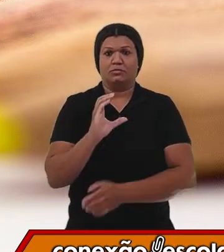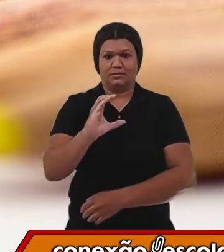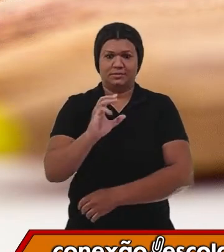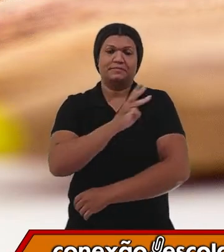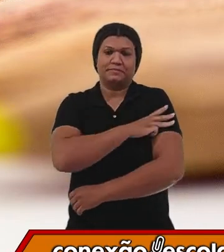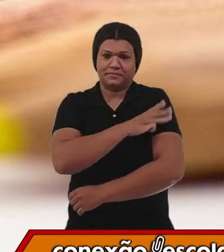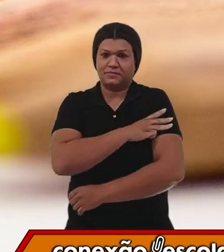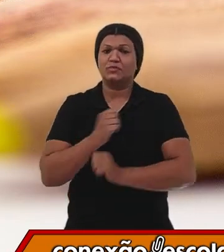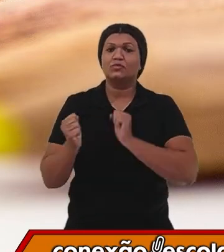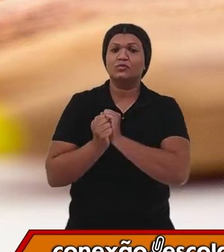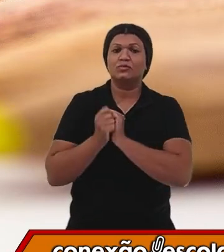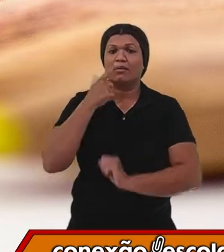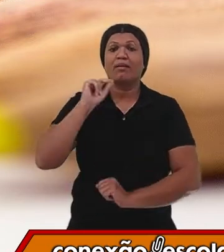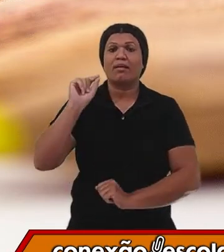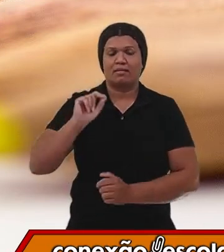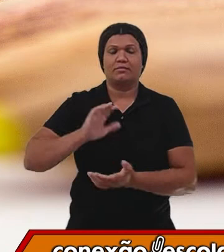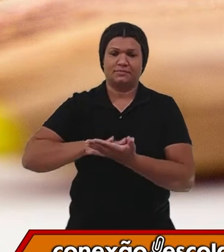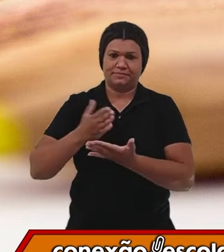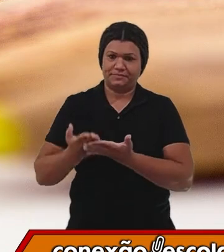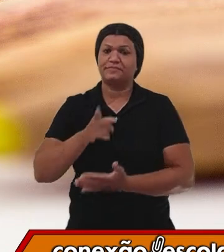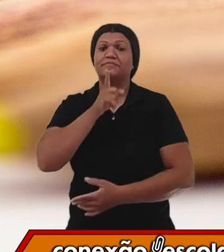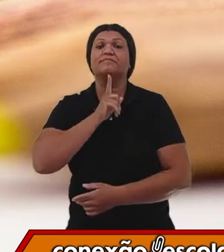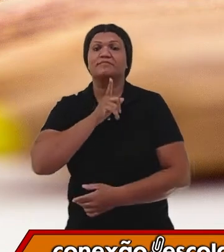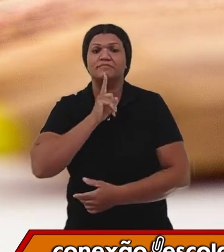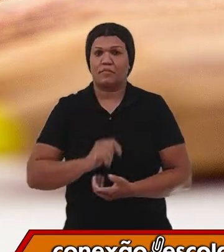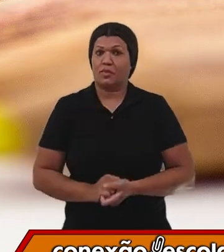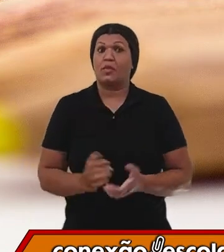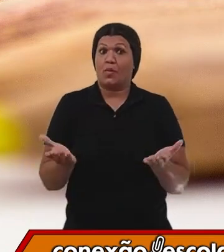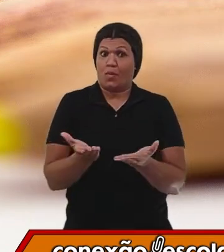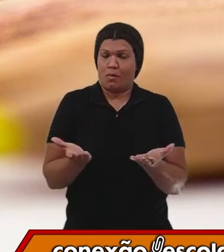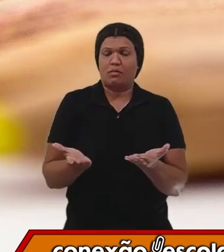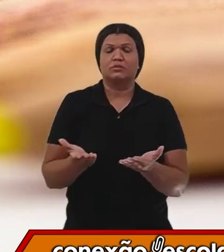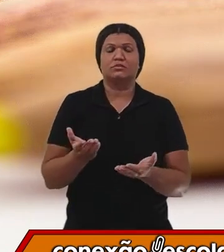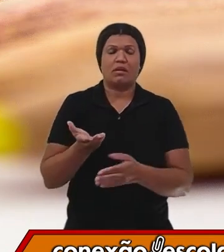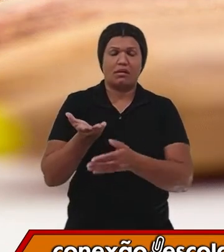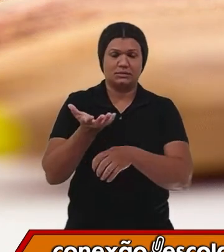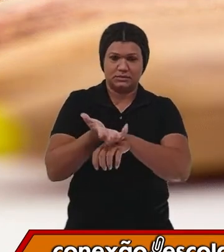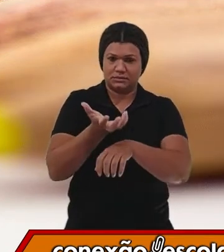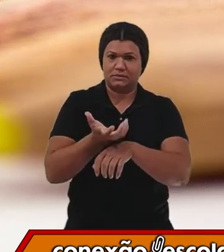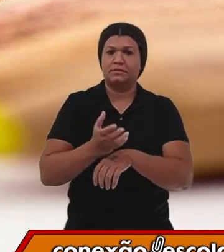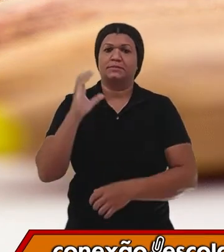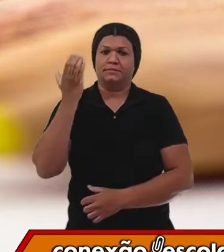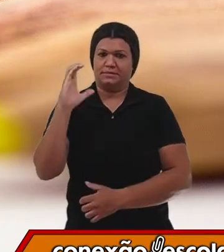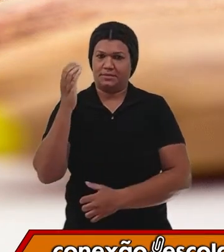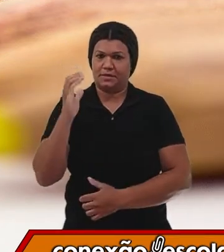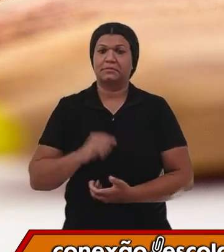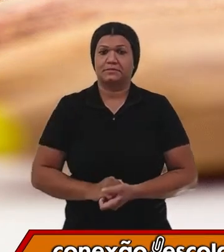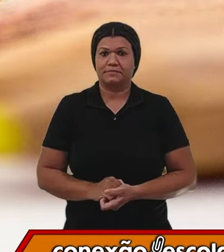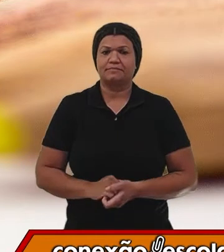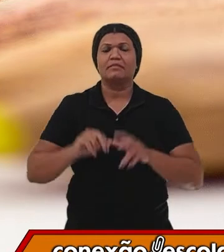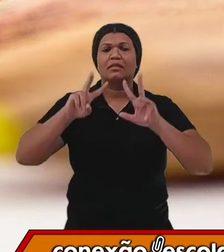meu lado está a intérprete Williane. Hoje a nossa aulinha é de Ciências da Natureza. O